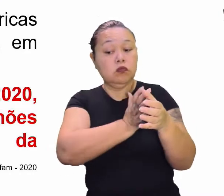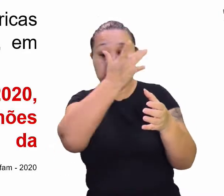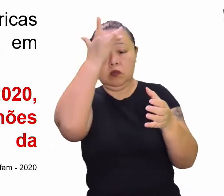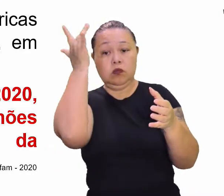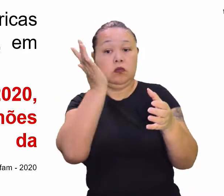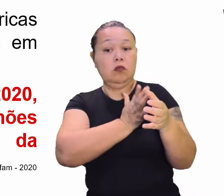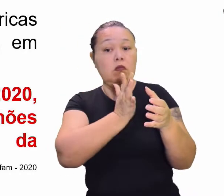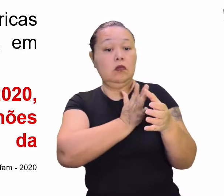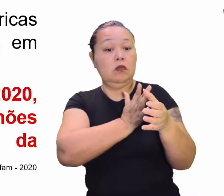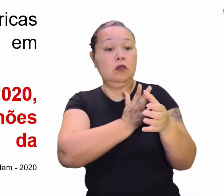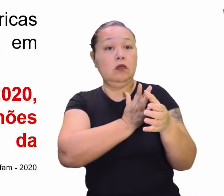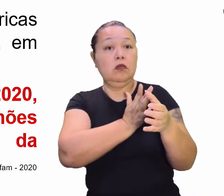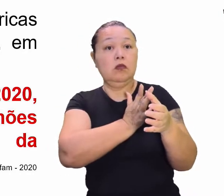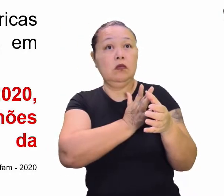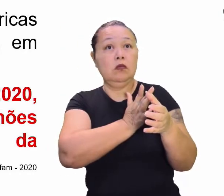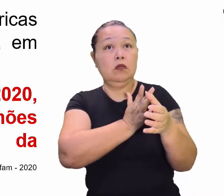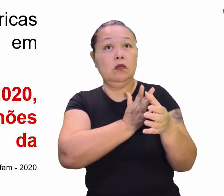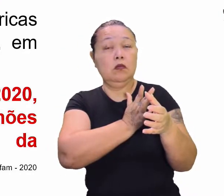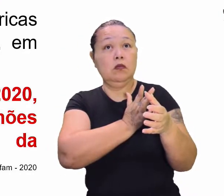estão